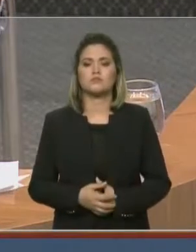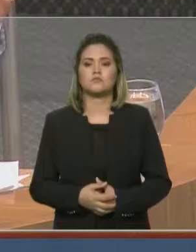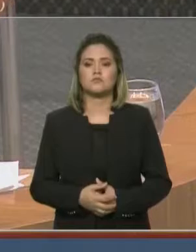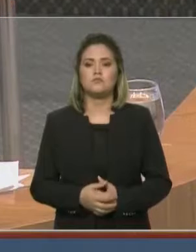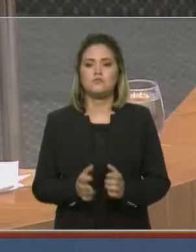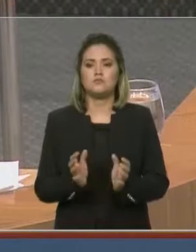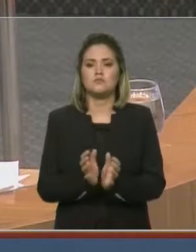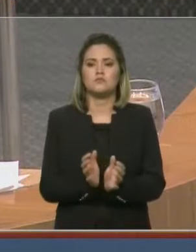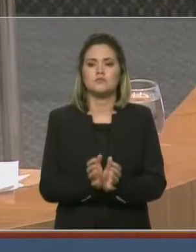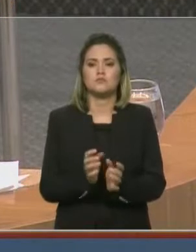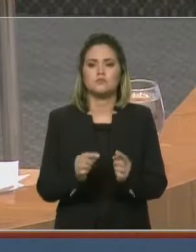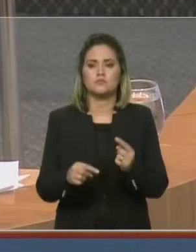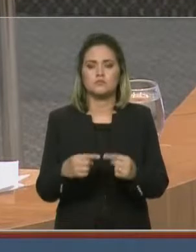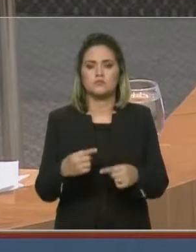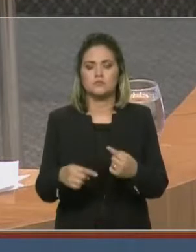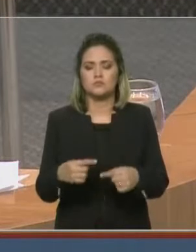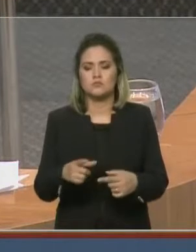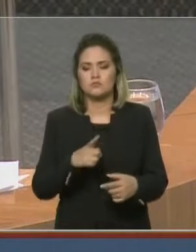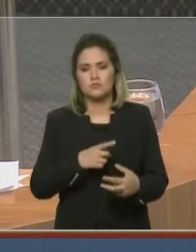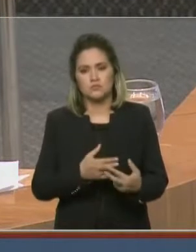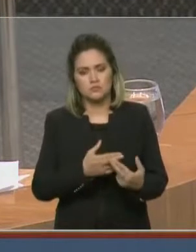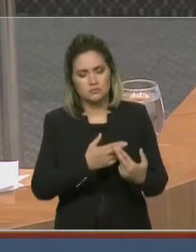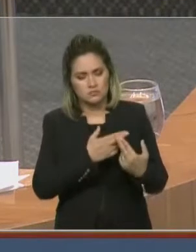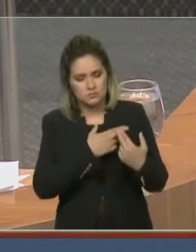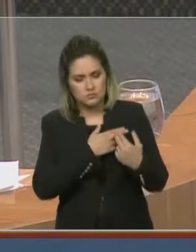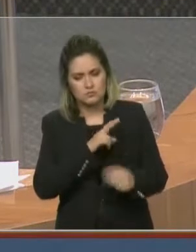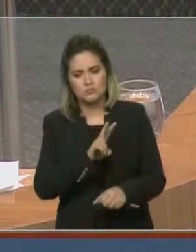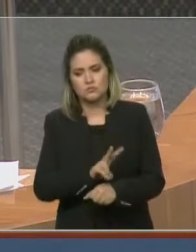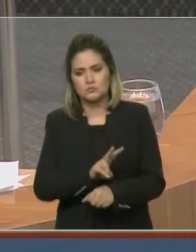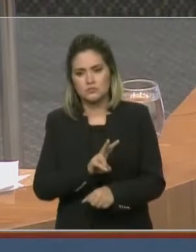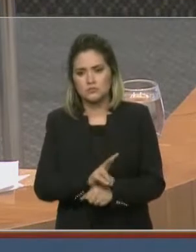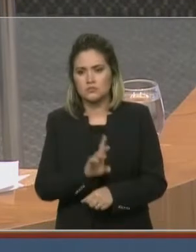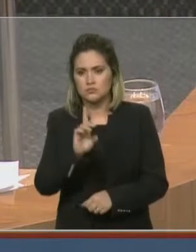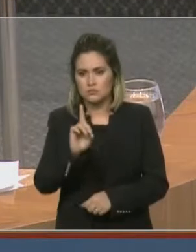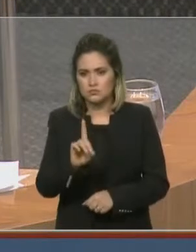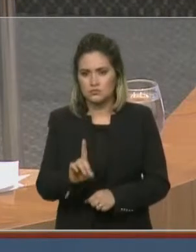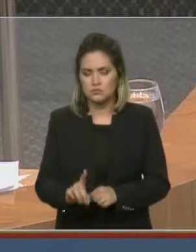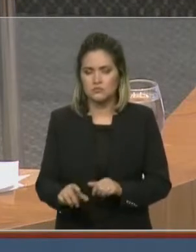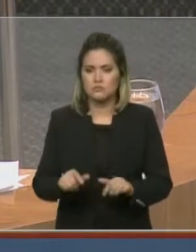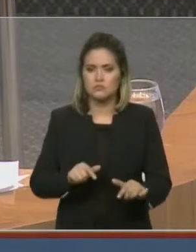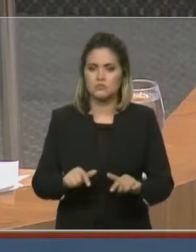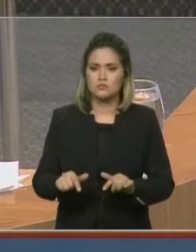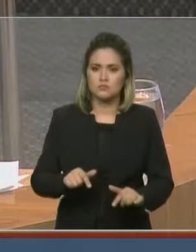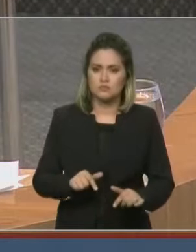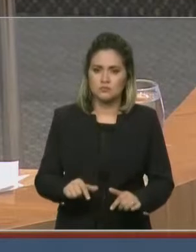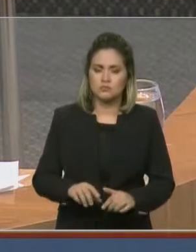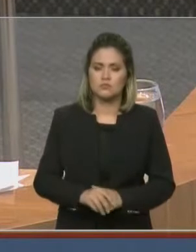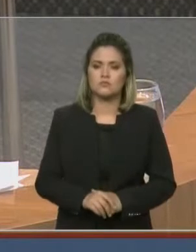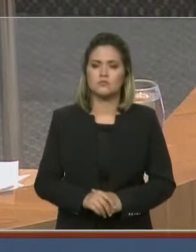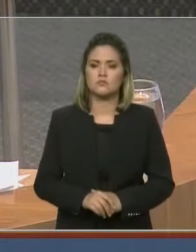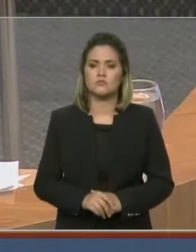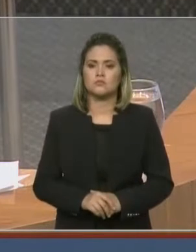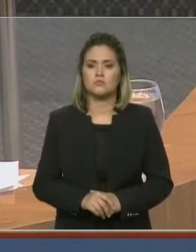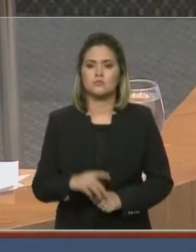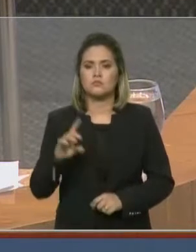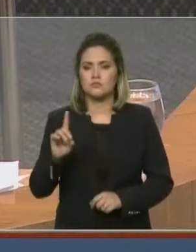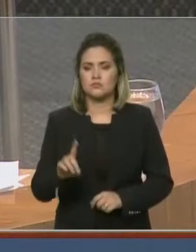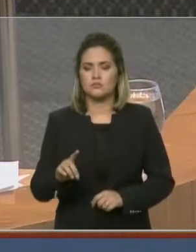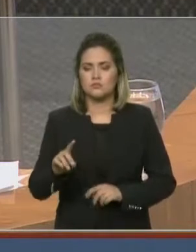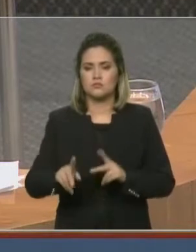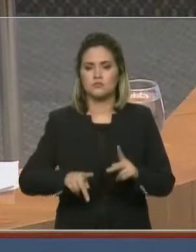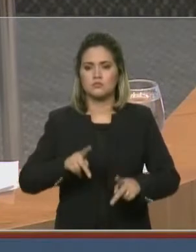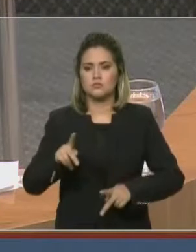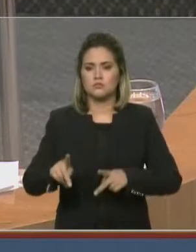partidos políticos que têm compromisso na defesa dos direitos dos trabalhadores e dos direitos da população, do